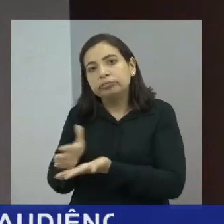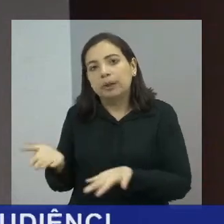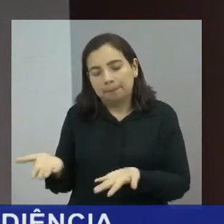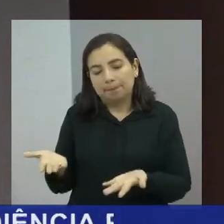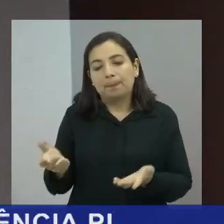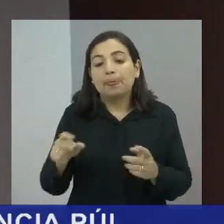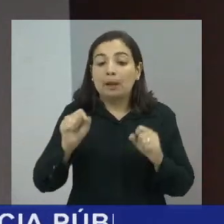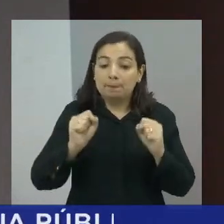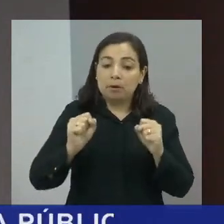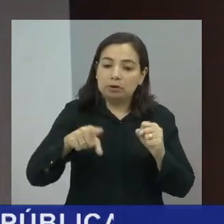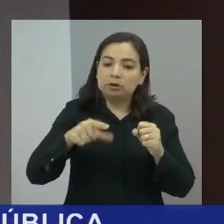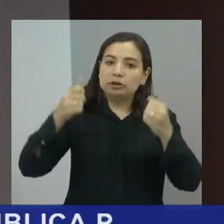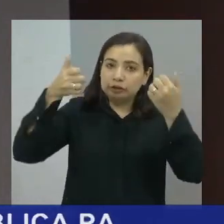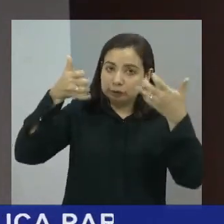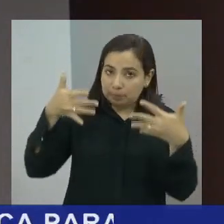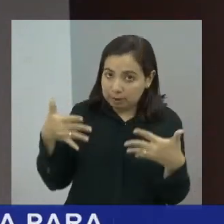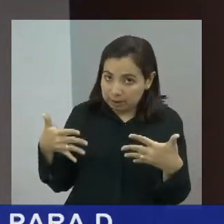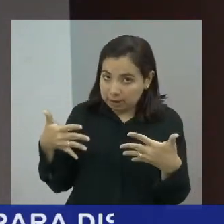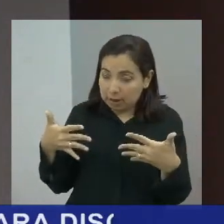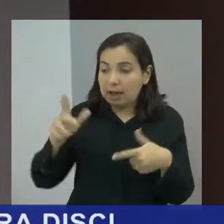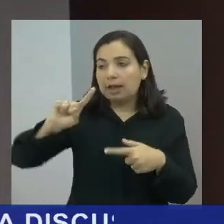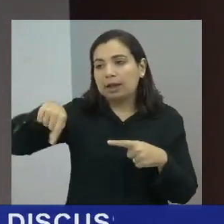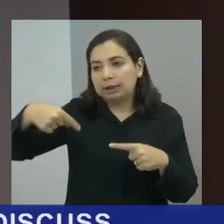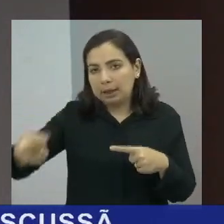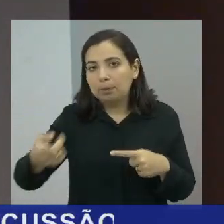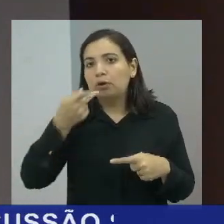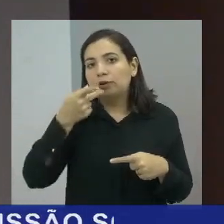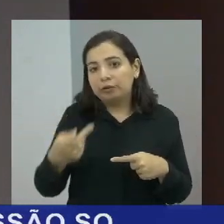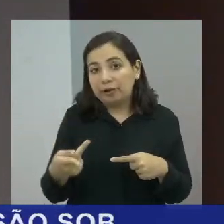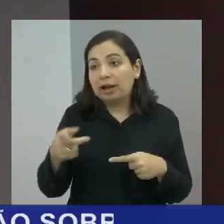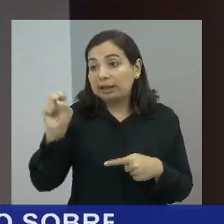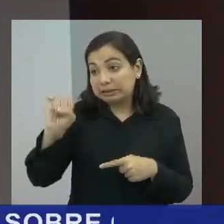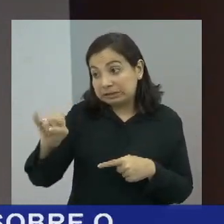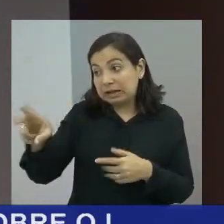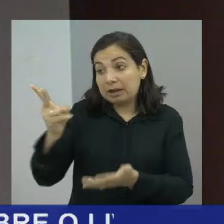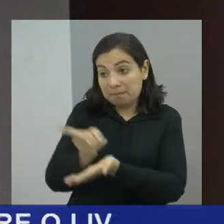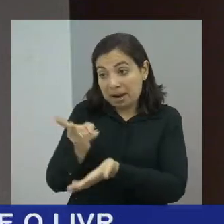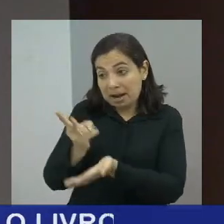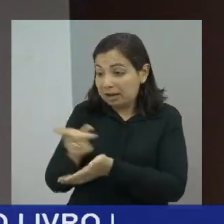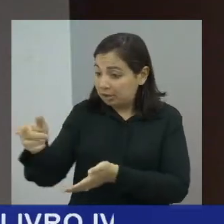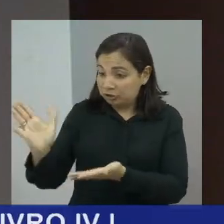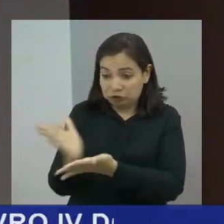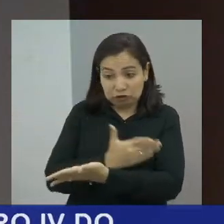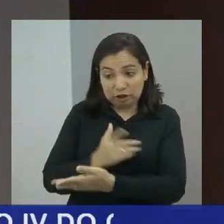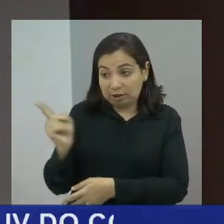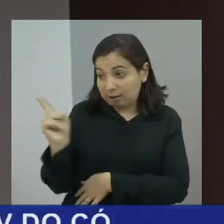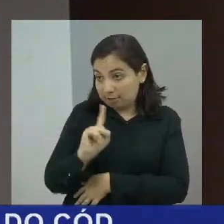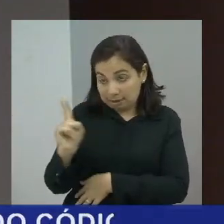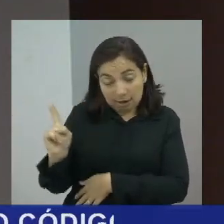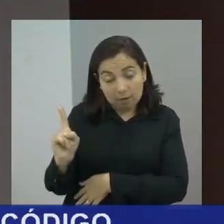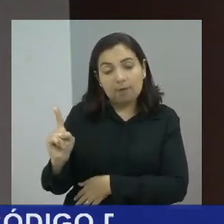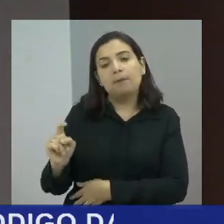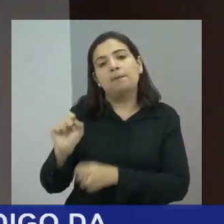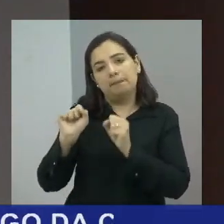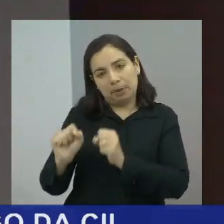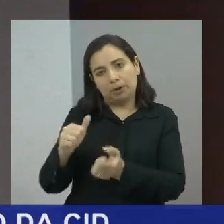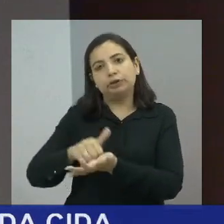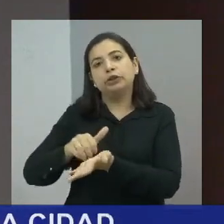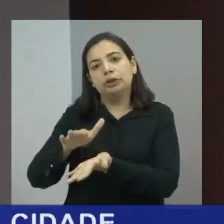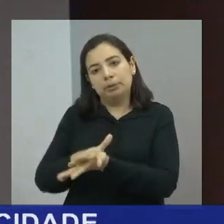que é proibido, depois ela indica qual é a penalidade.